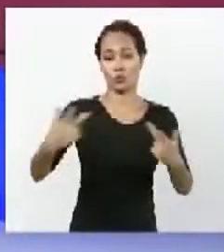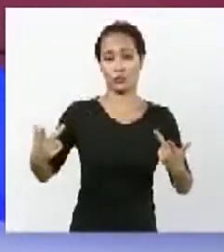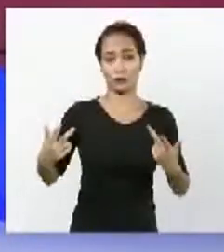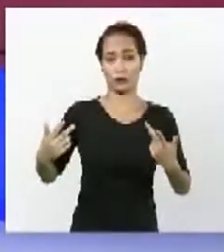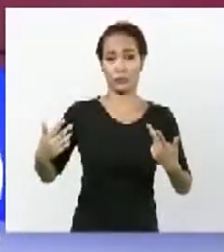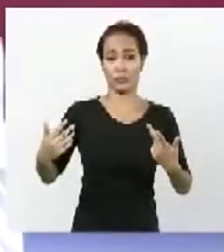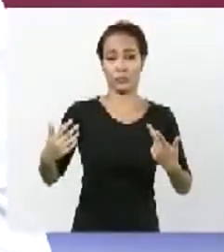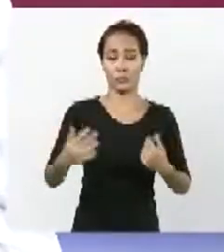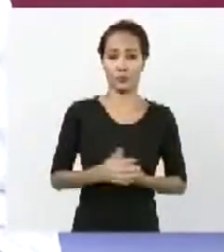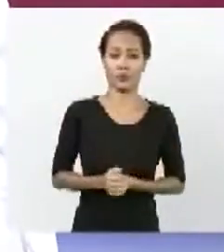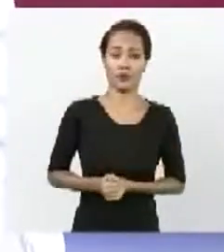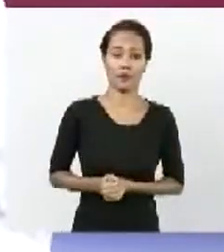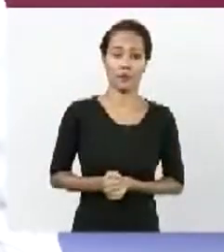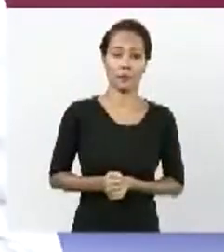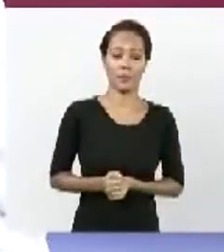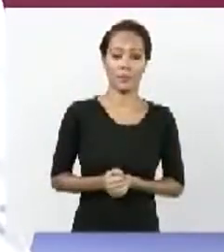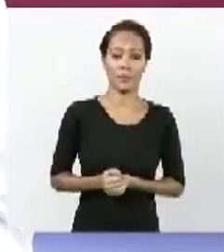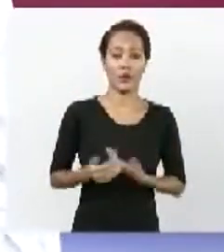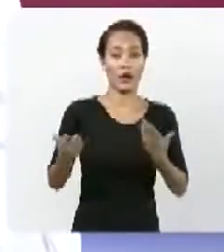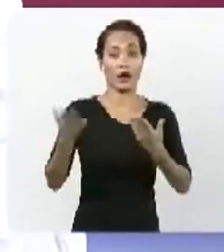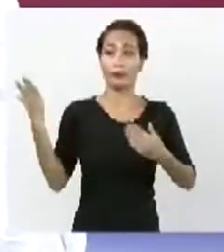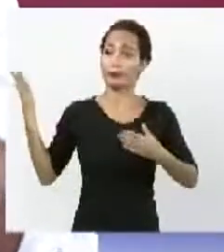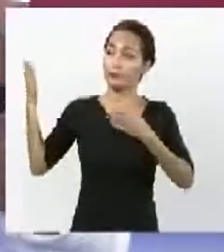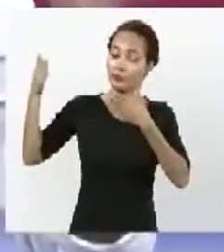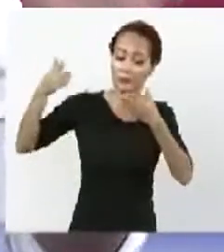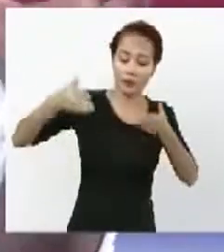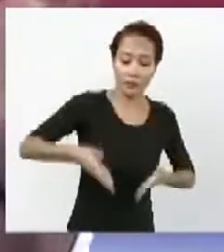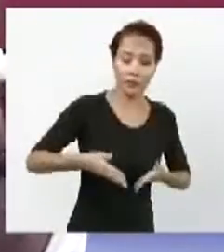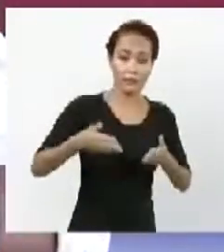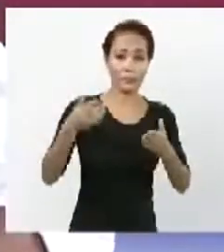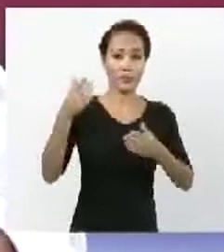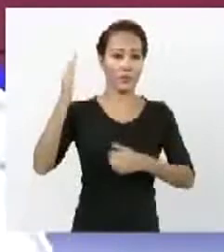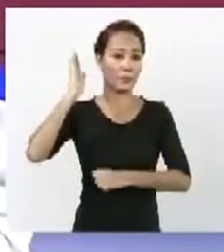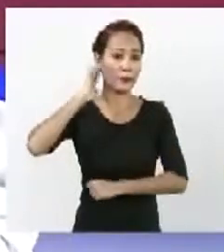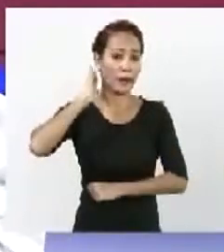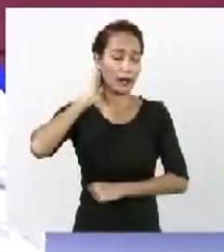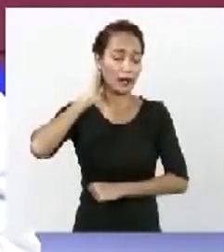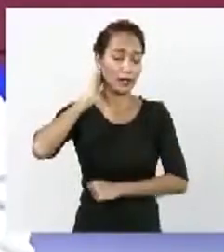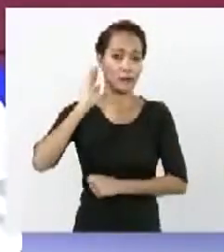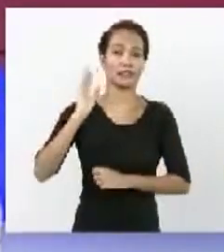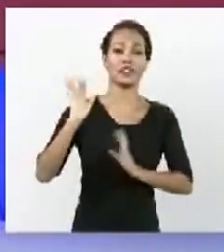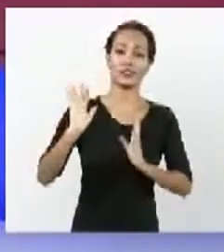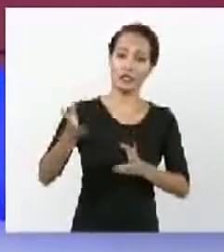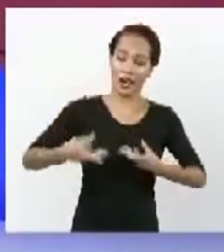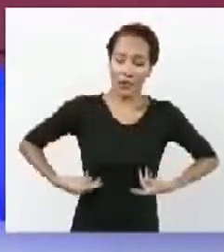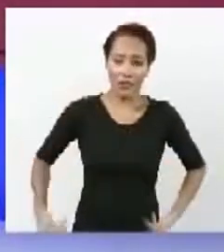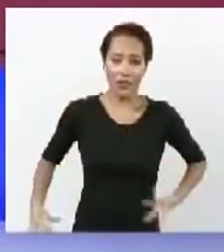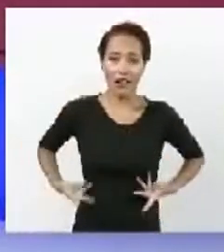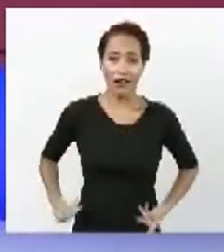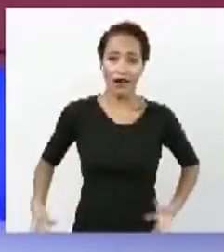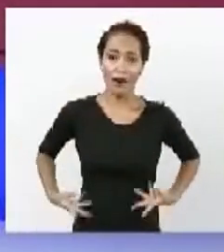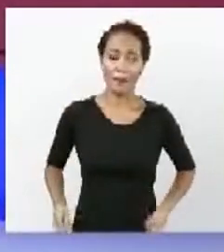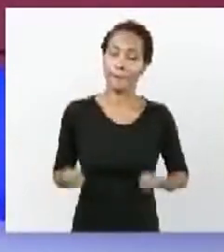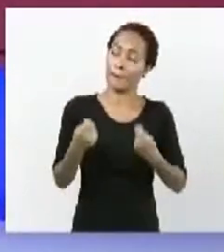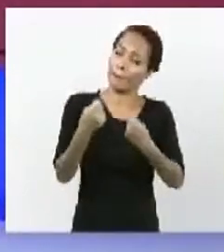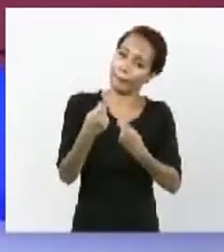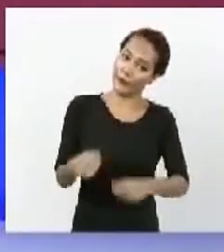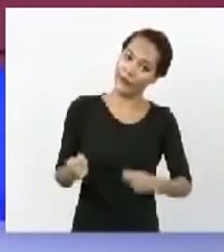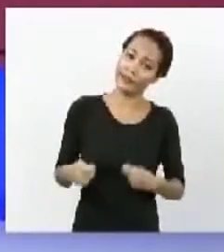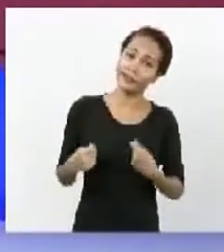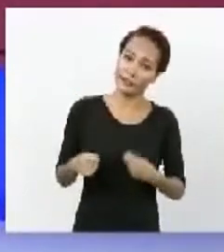mobilidade urbana. Como ele veio para Belém e milhões do povo foram gastos nessa situação, nós vamos ter que realmente